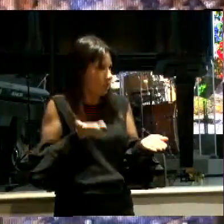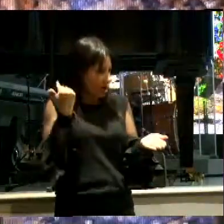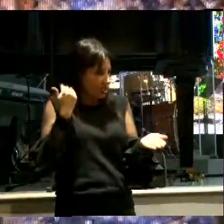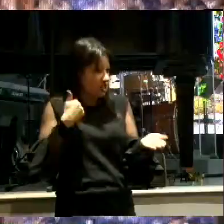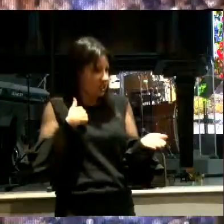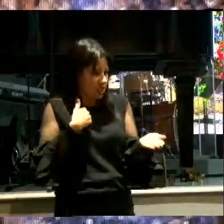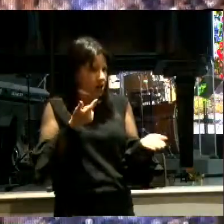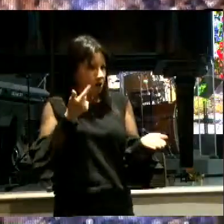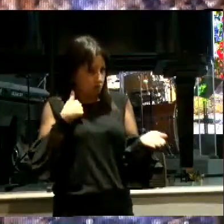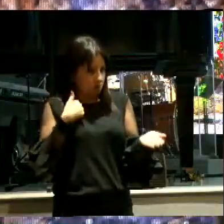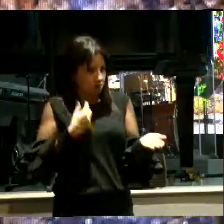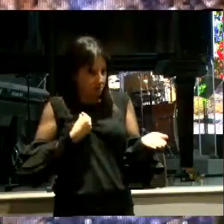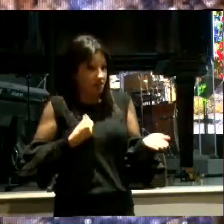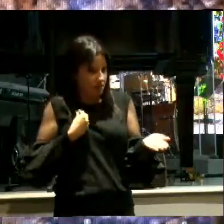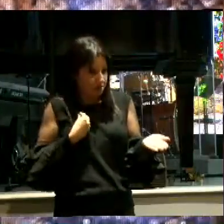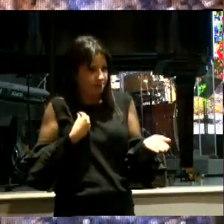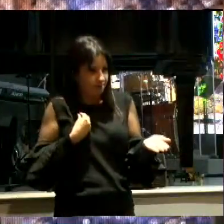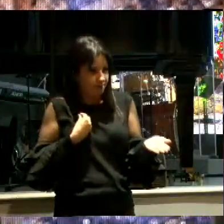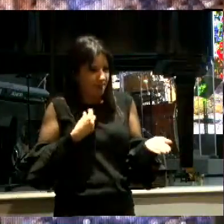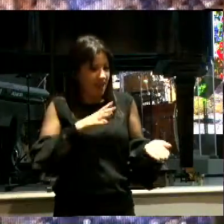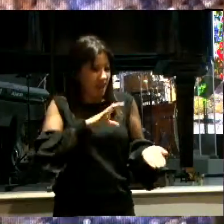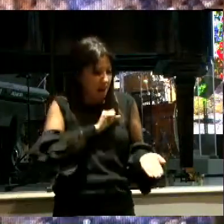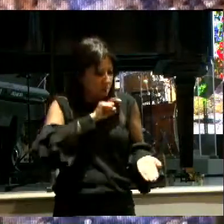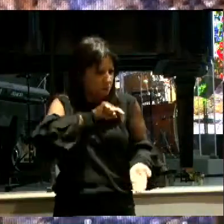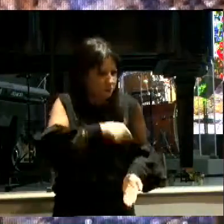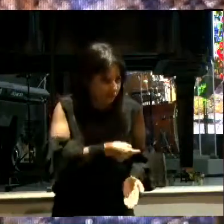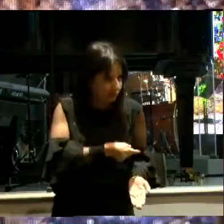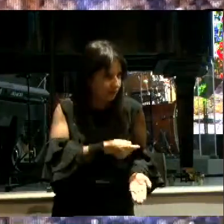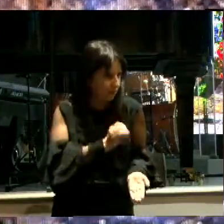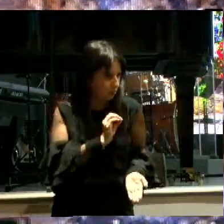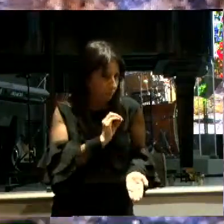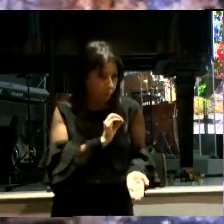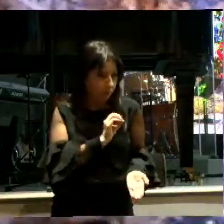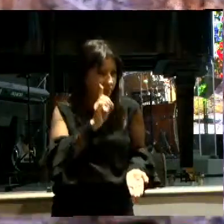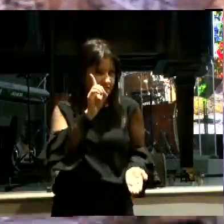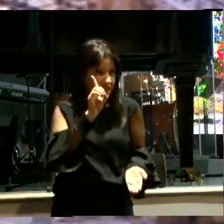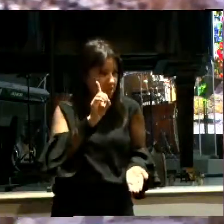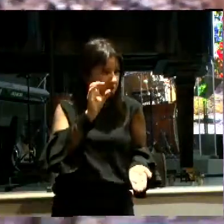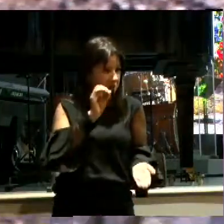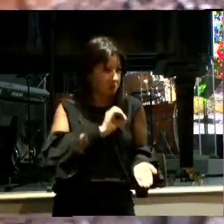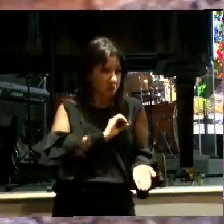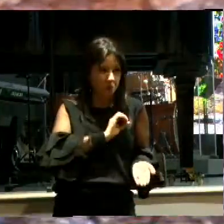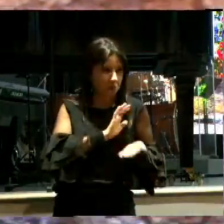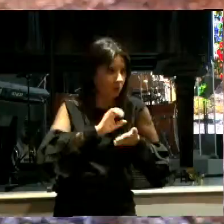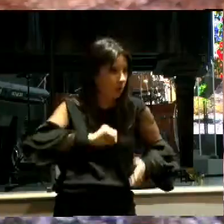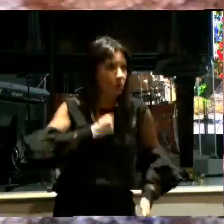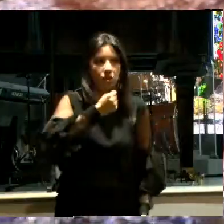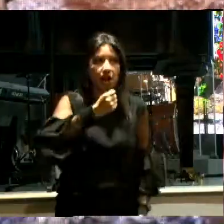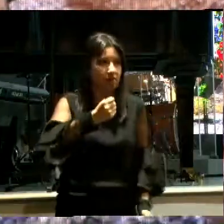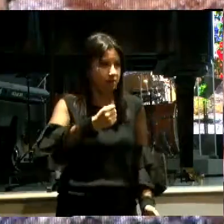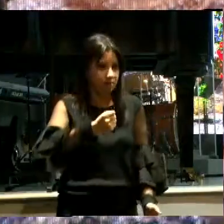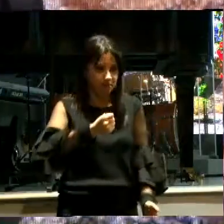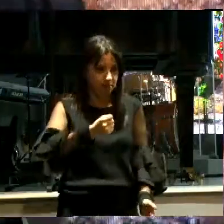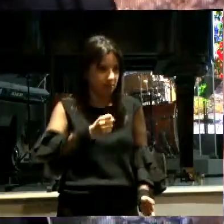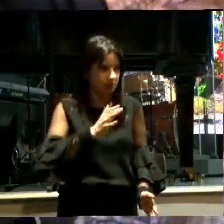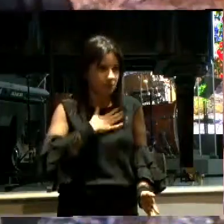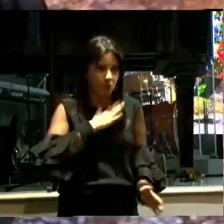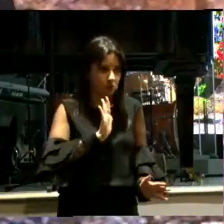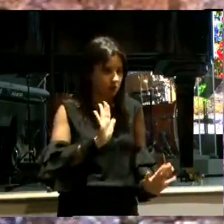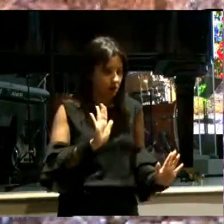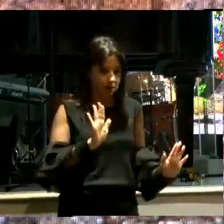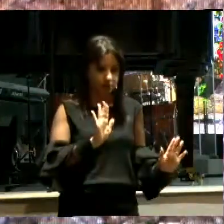de amor aqui está sendo muito profundo, viu? Amor perfeito está sendo muito profundo.